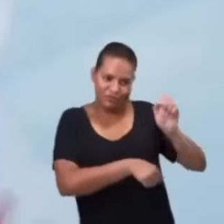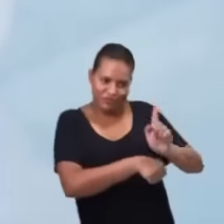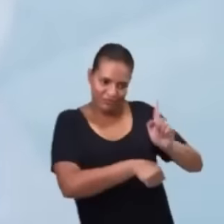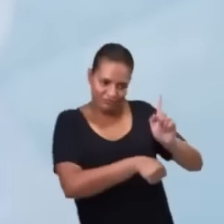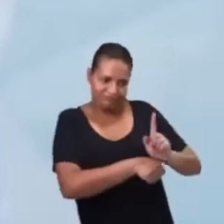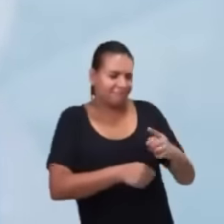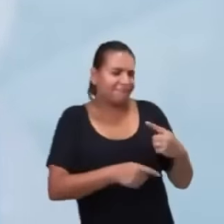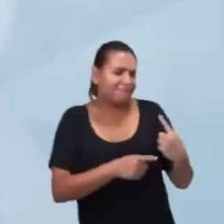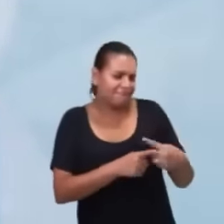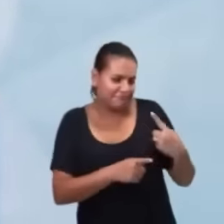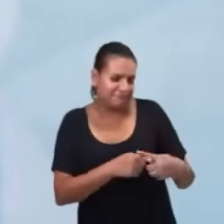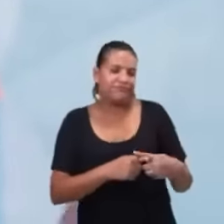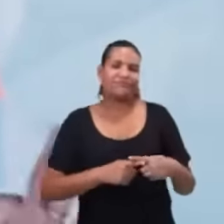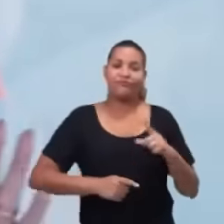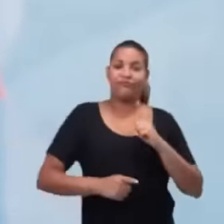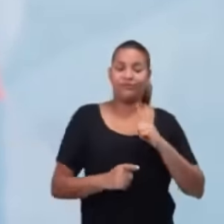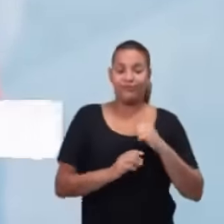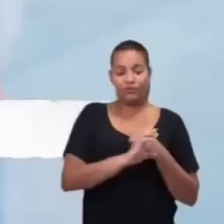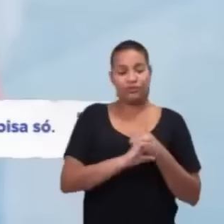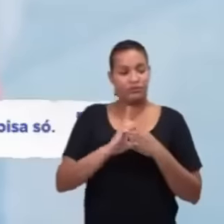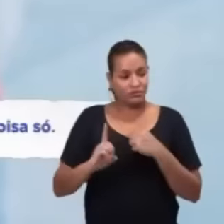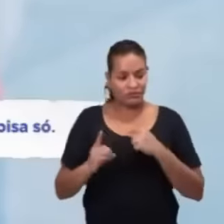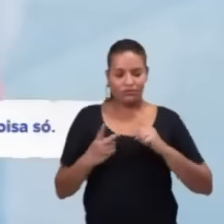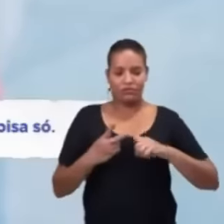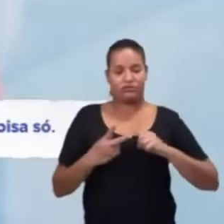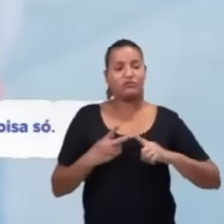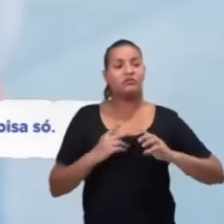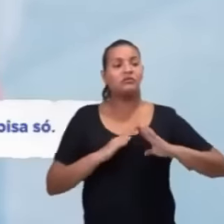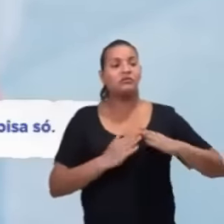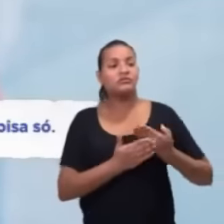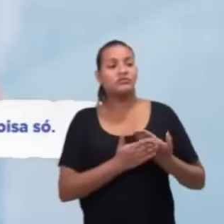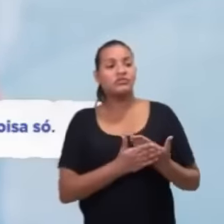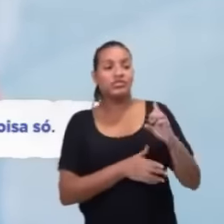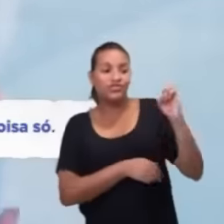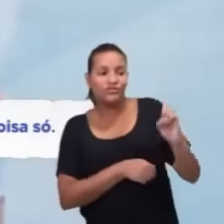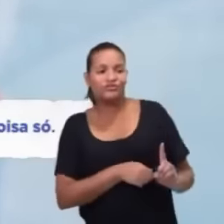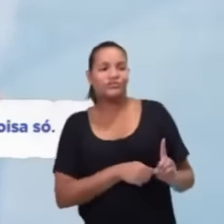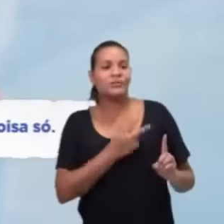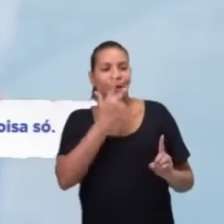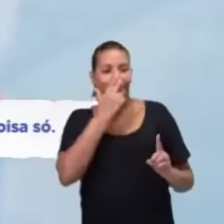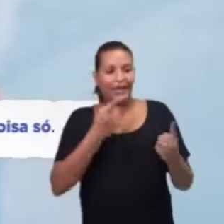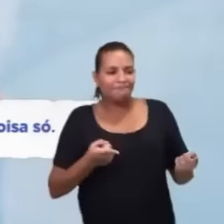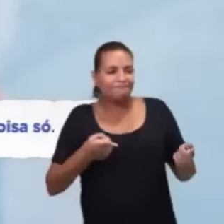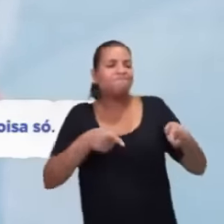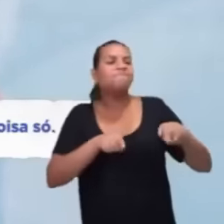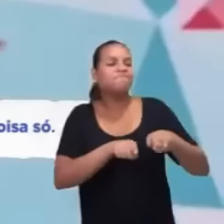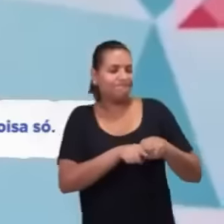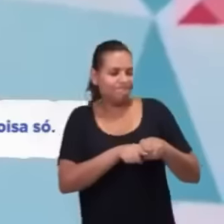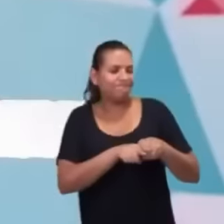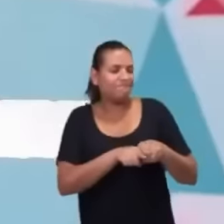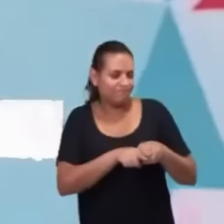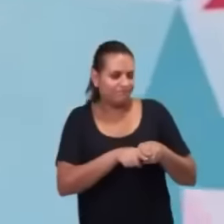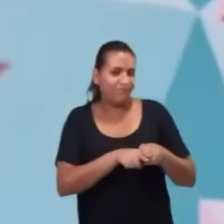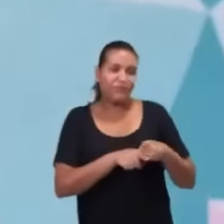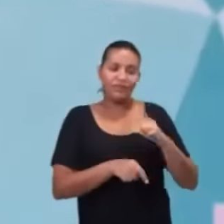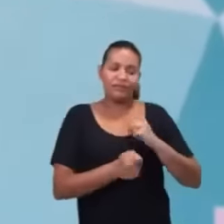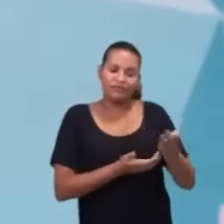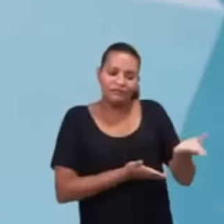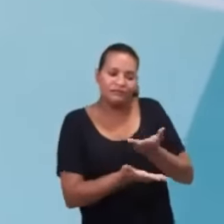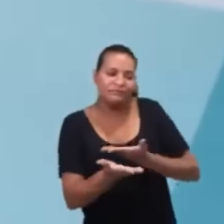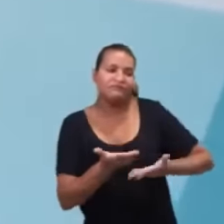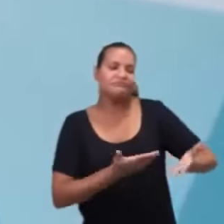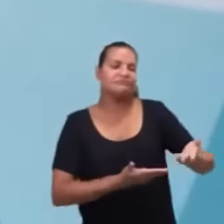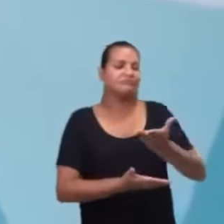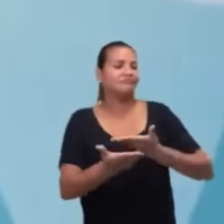porque eu falo núcleo gestor porque a coordenação e a direção da escola são como se fosse uma só. É uma passando para